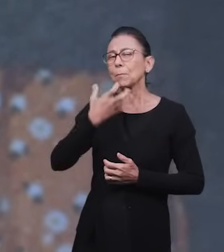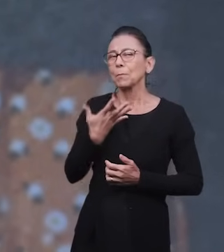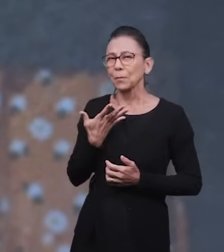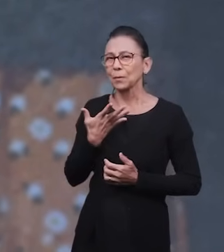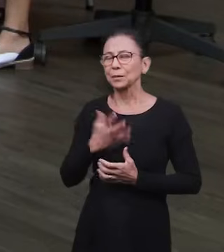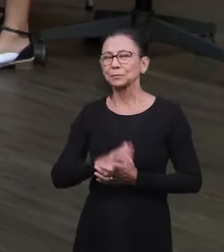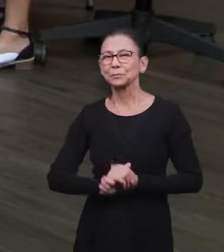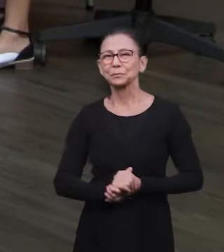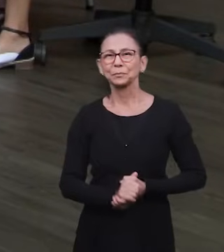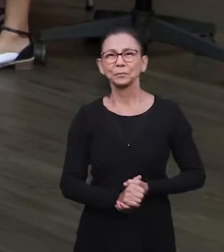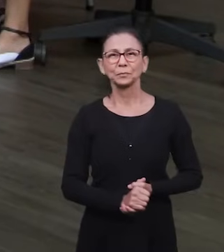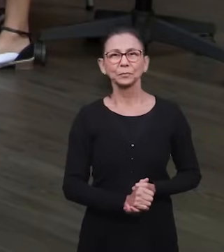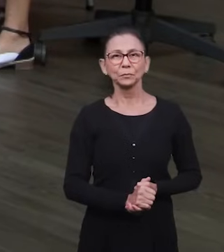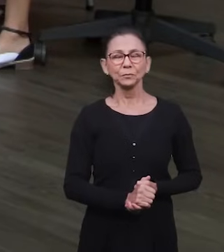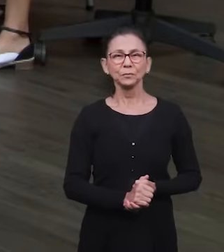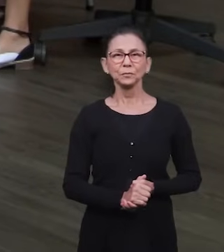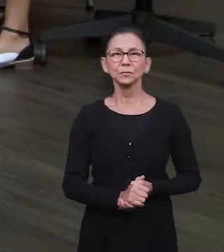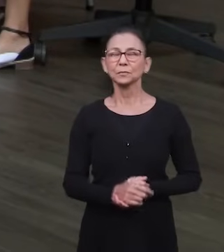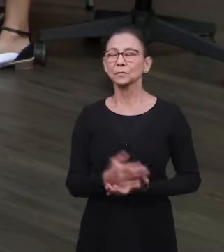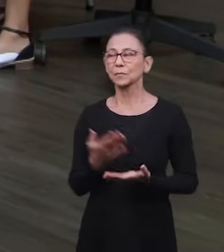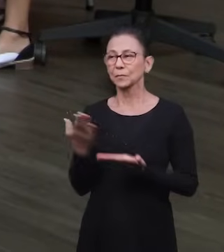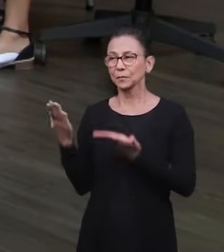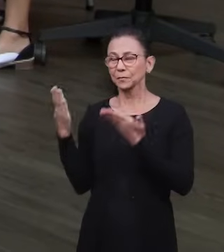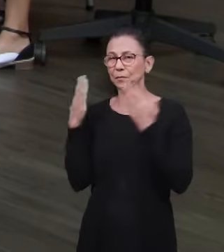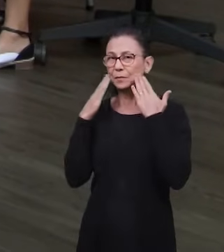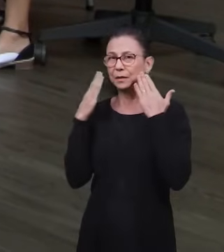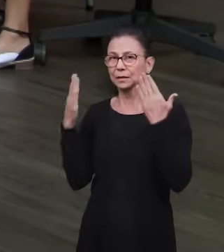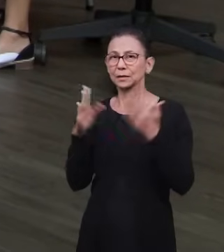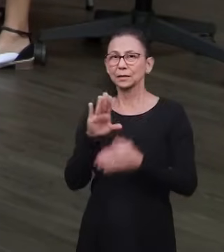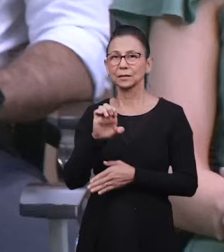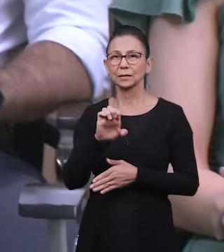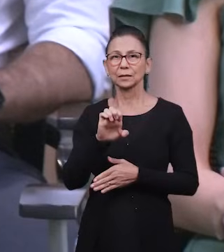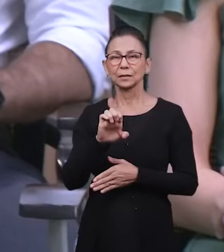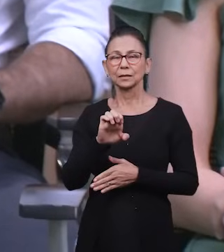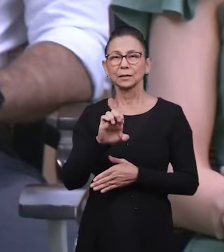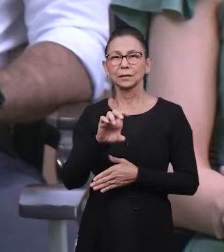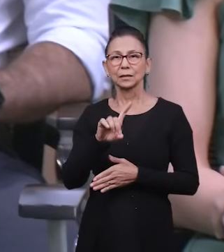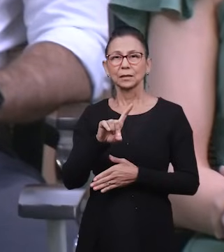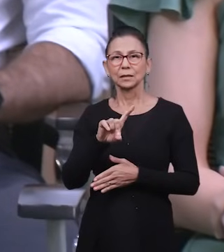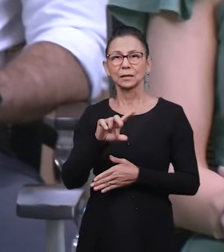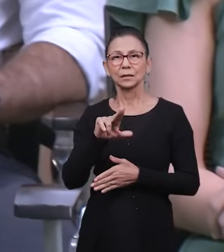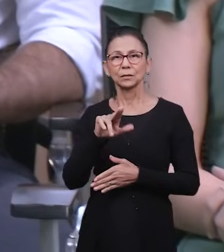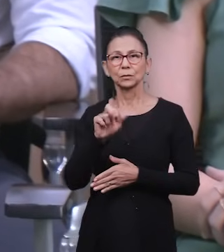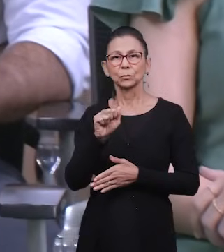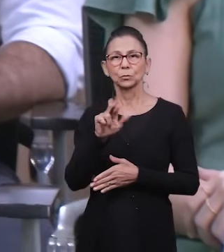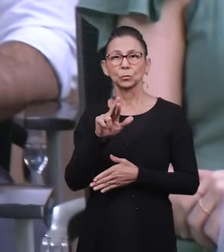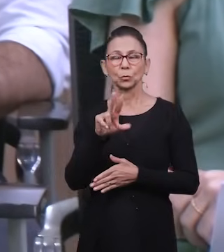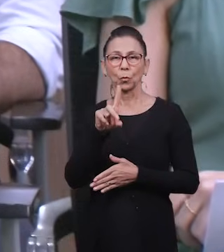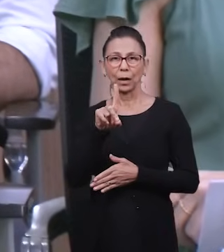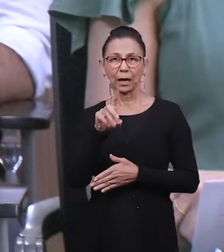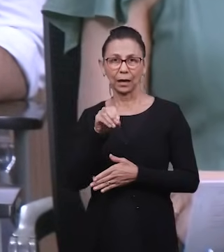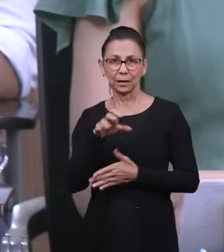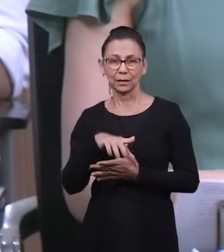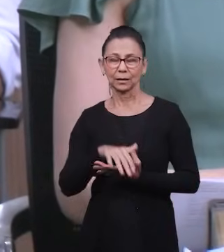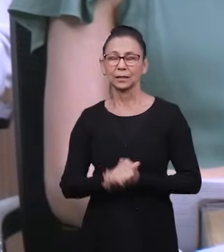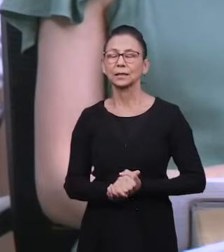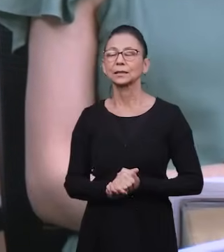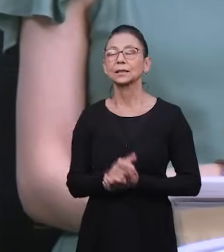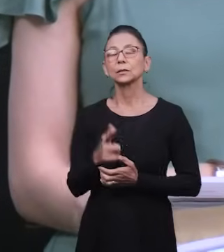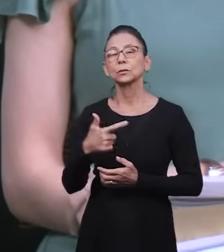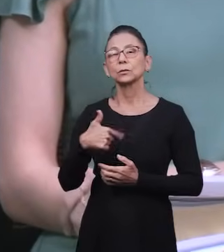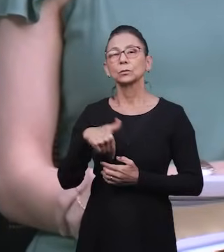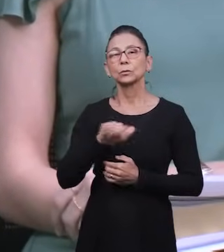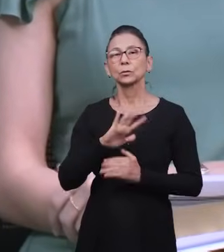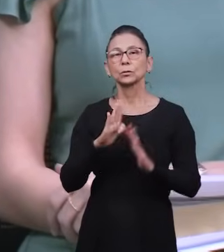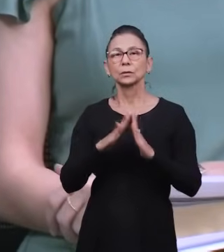estão conosco aqui? Vou apresentar. Vou começar aí ao seu lado. Nós temos a Eduarda Vargas. Todos os jovens são da igreja de Moby Dick,